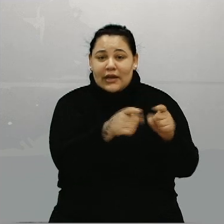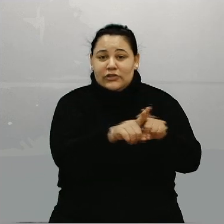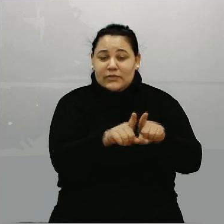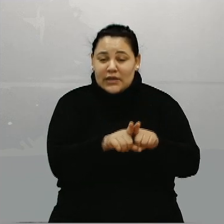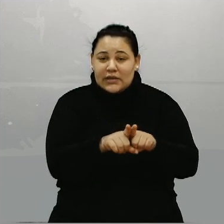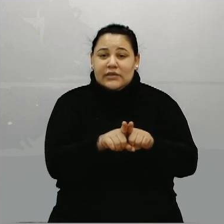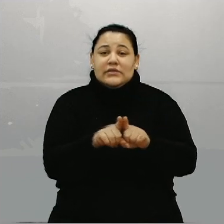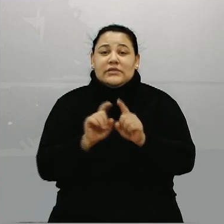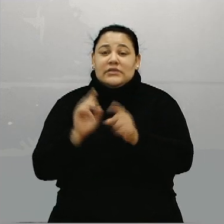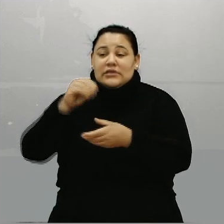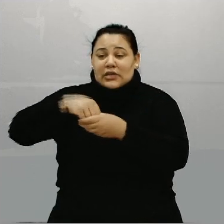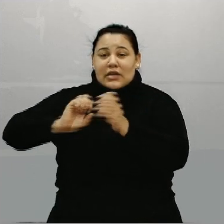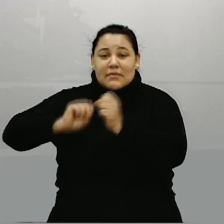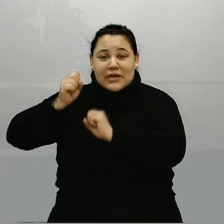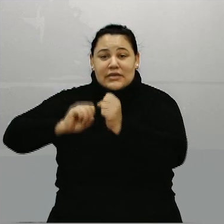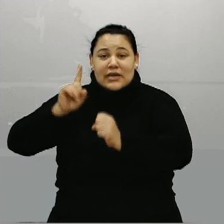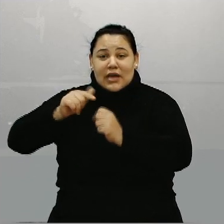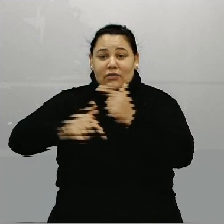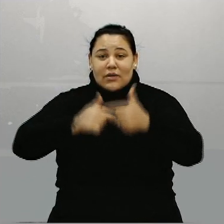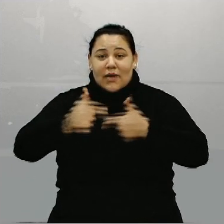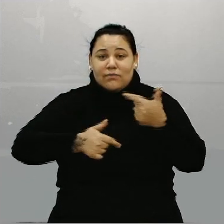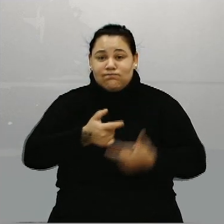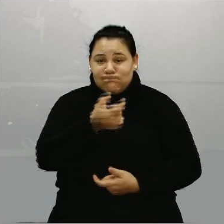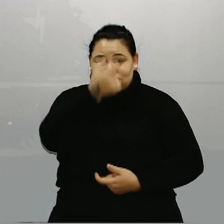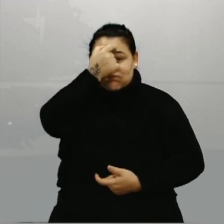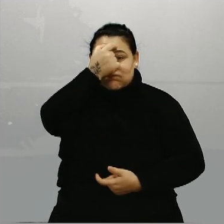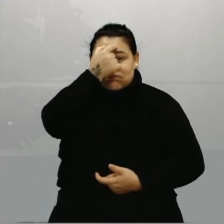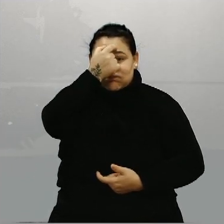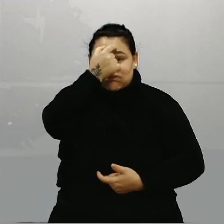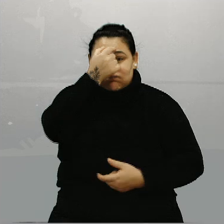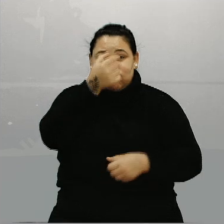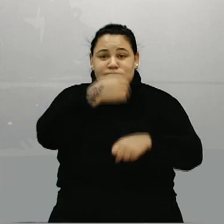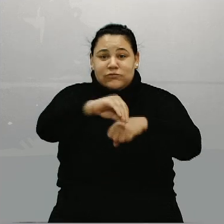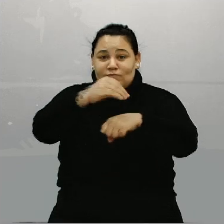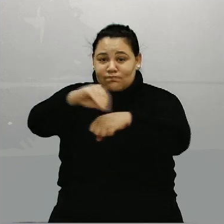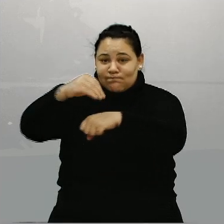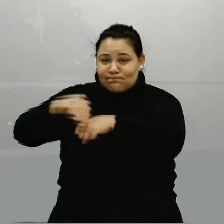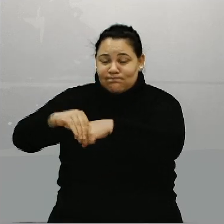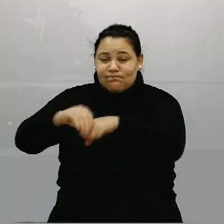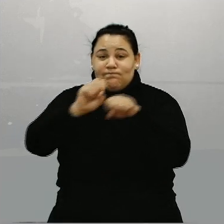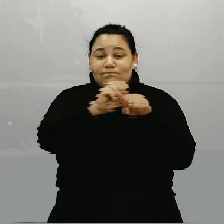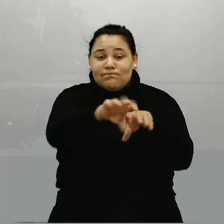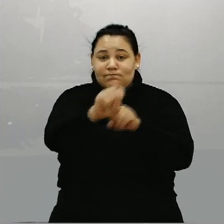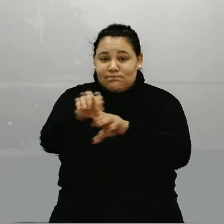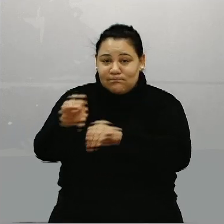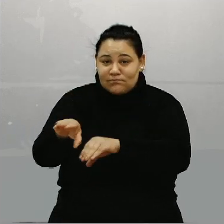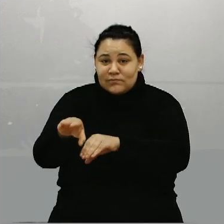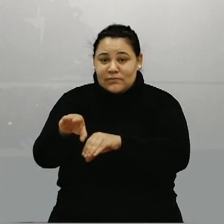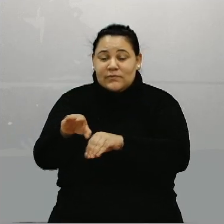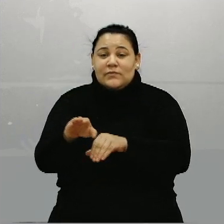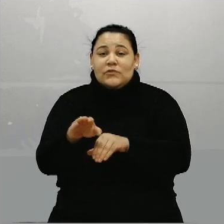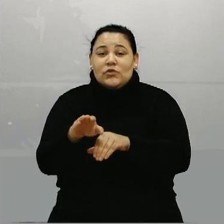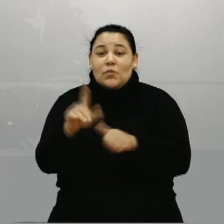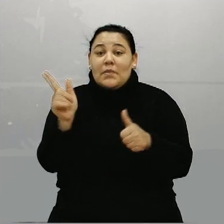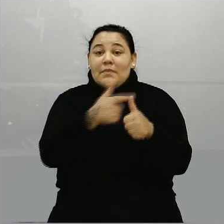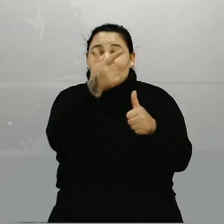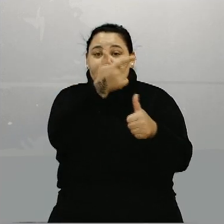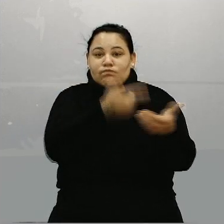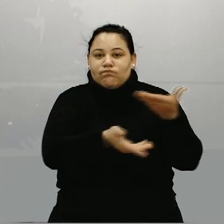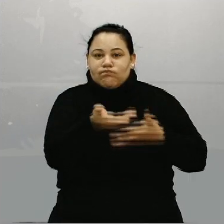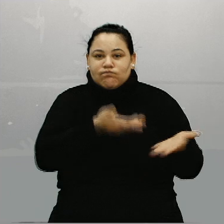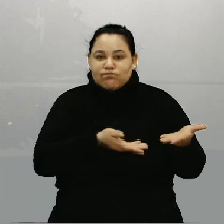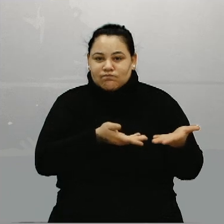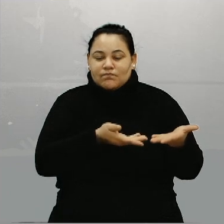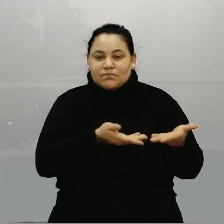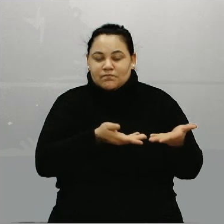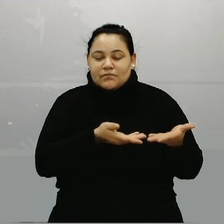nas empresas, que é o trabalho de conscientização, de orientação sobre primeiros socorros e também capacitação em